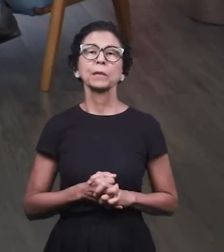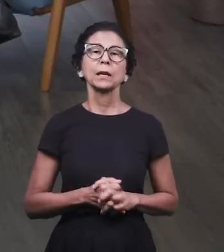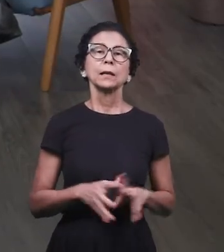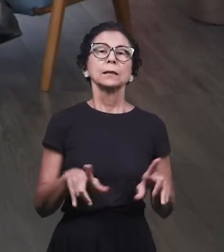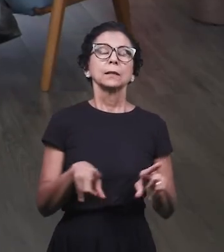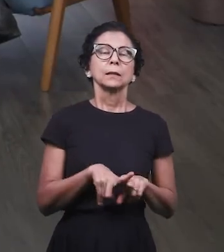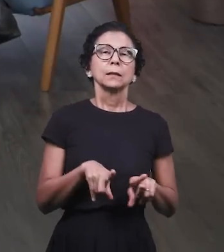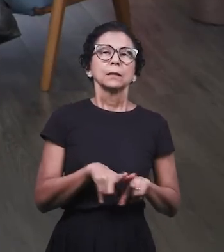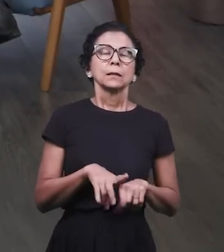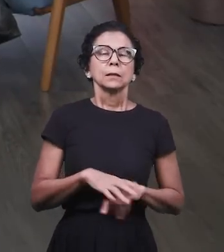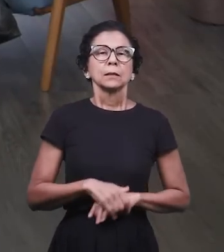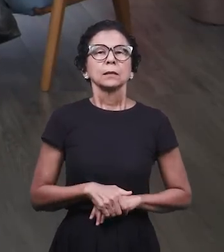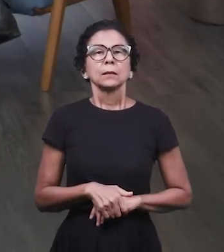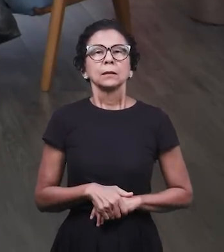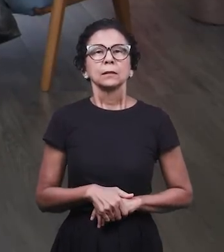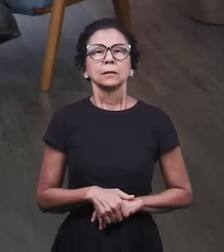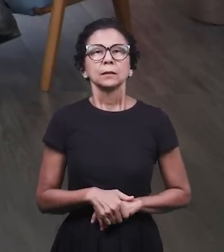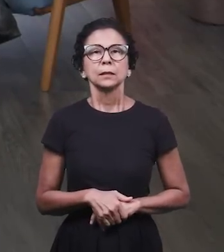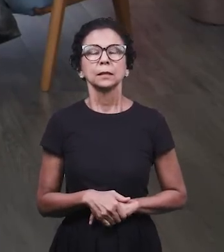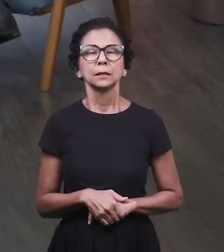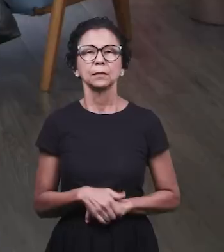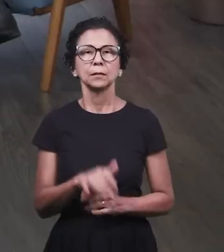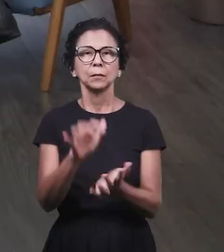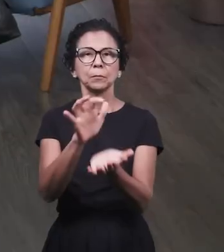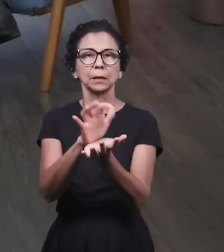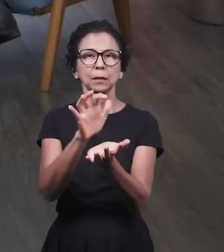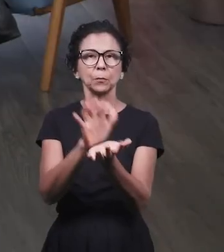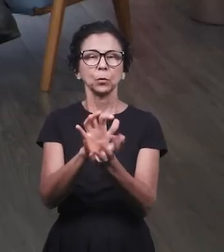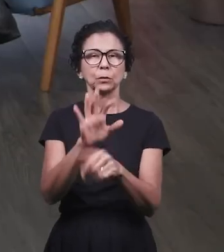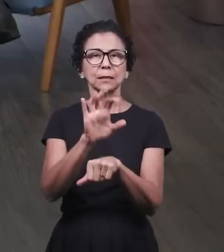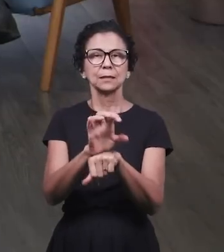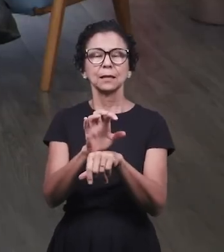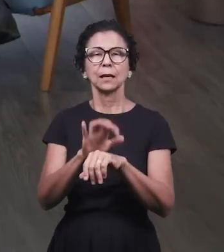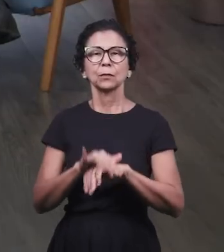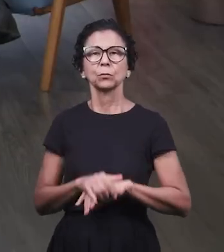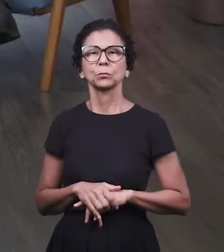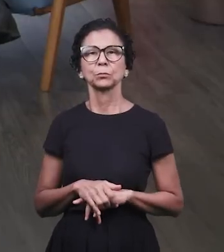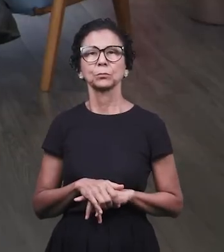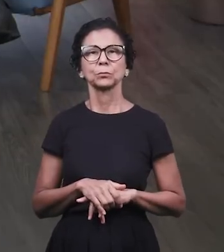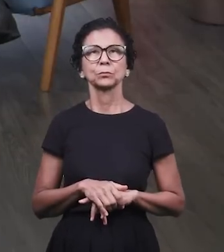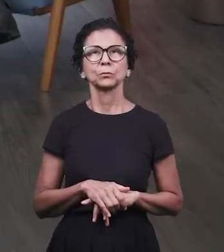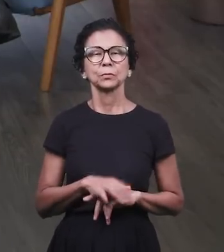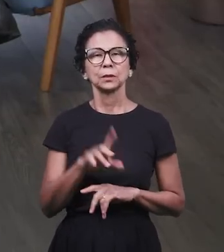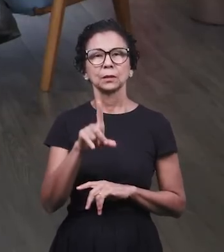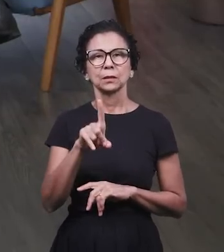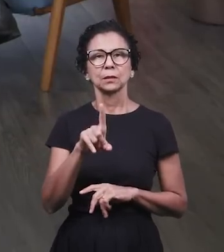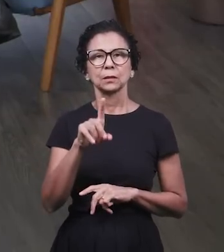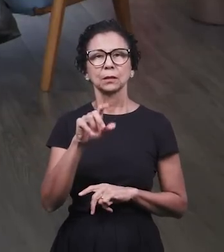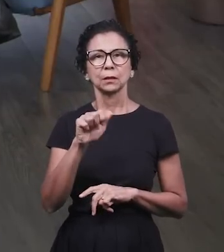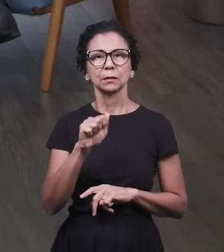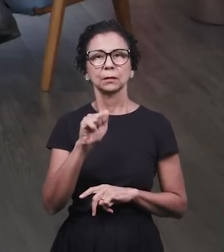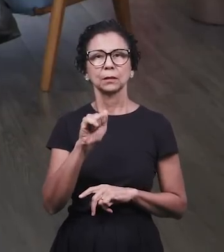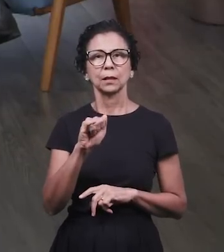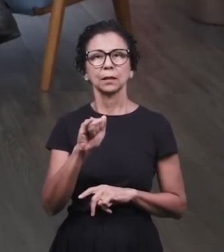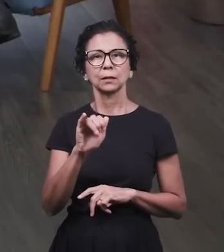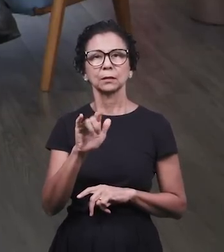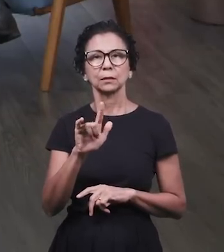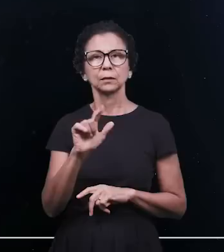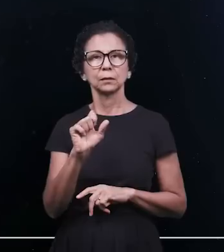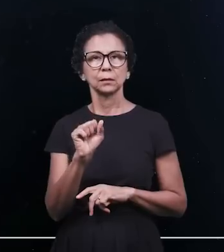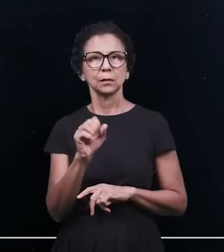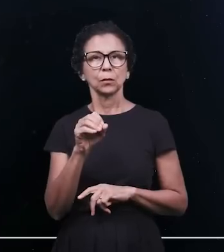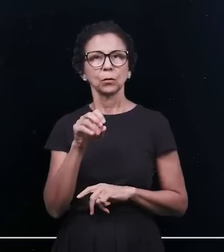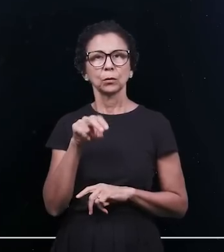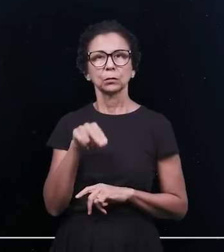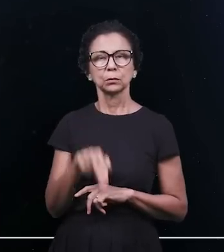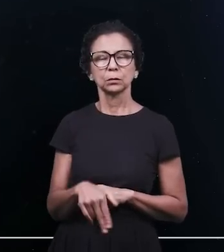uma participação, né, um comentário que veio de Recife, Pernambuco. Quem nos mandou foi o nosso irmão Taílson Freitas, e o Taílson diz o